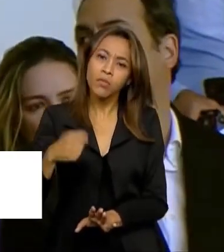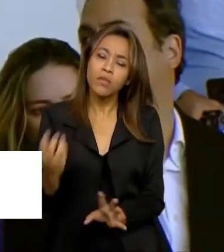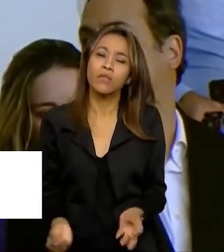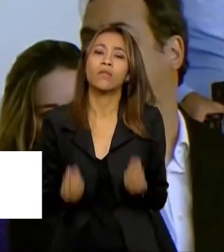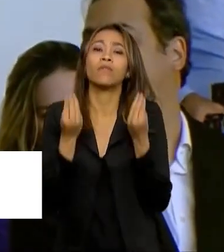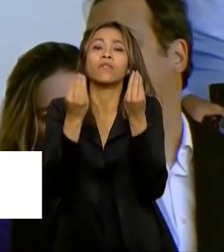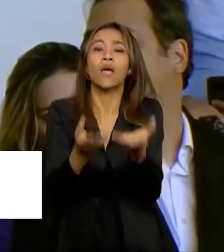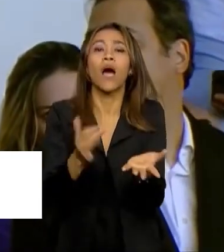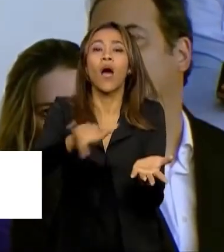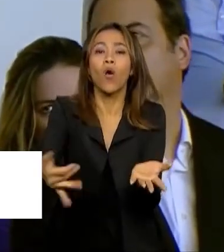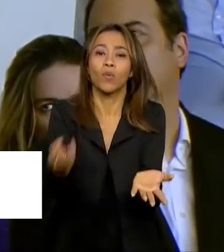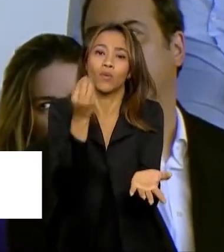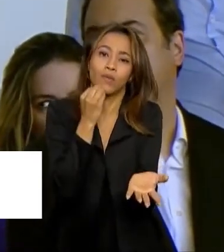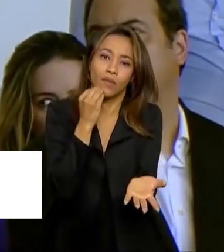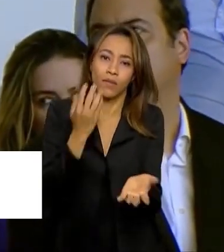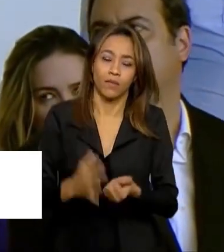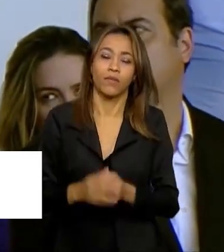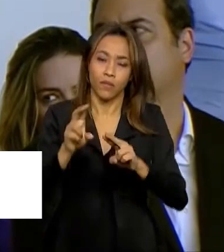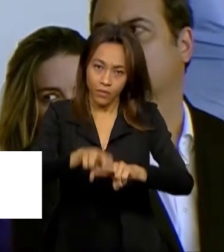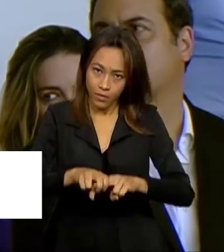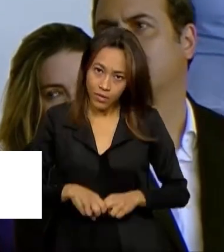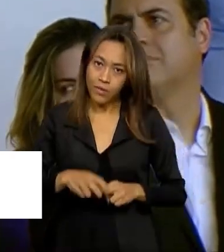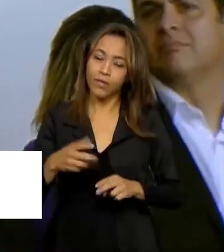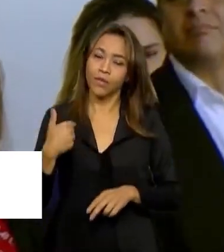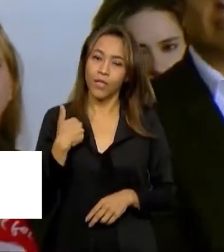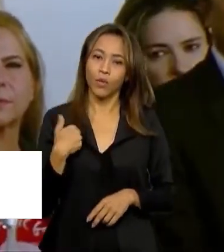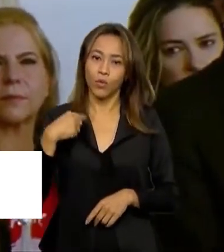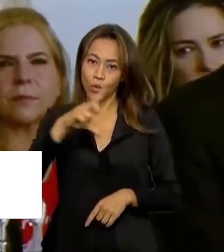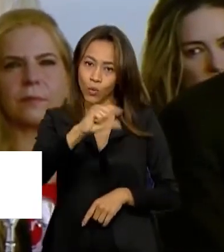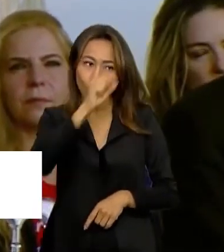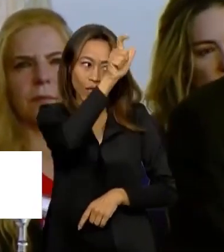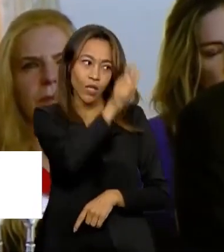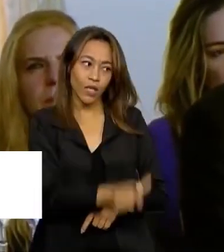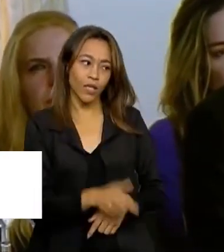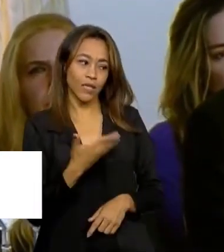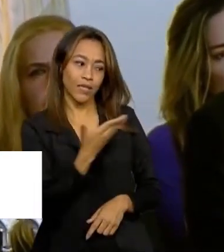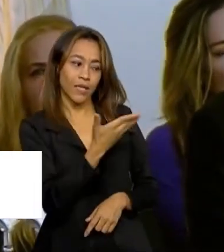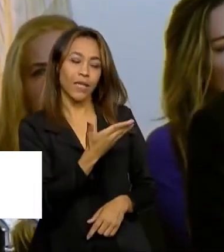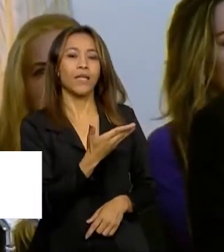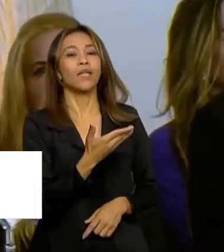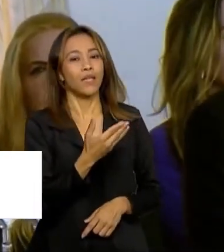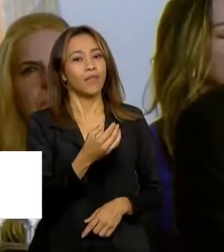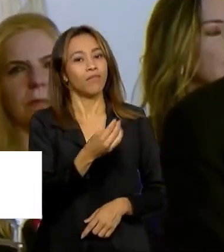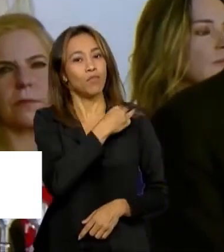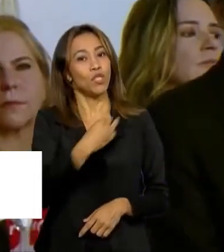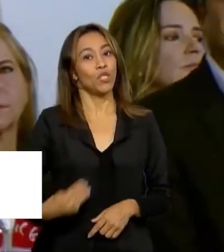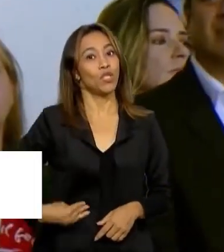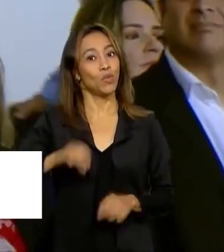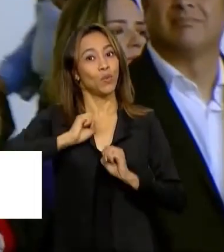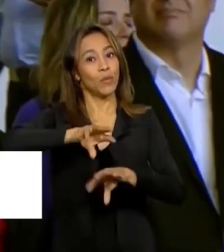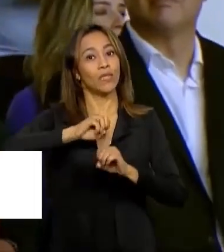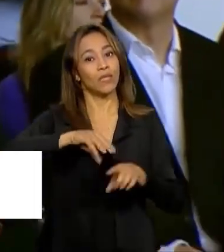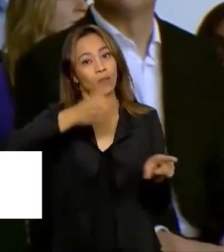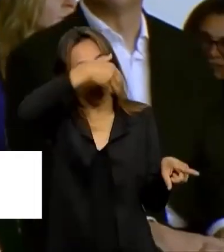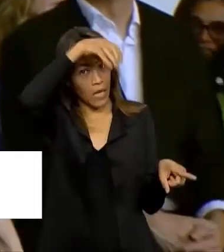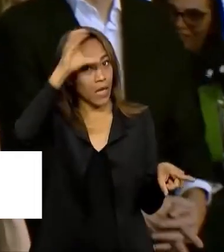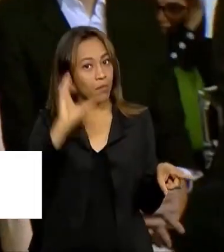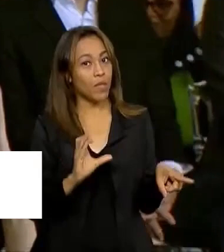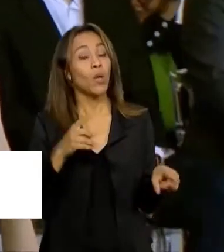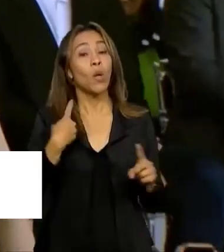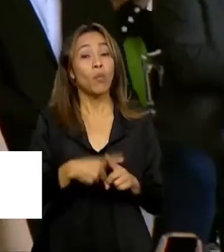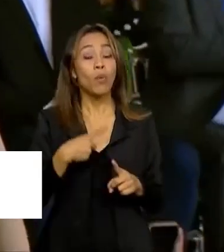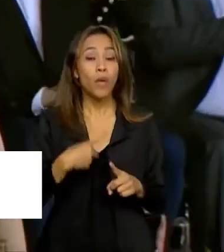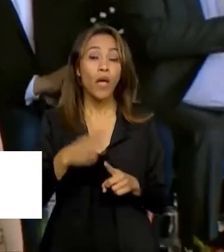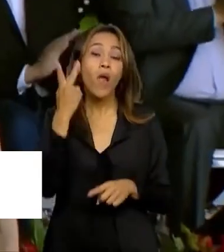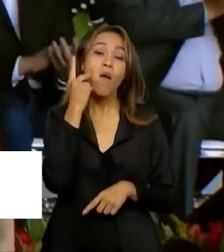oportunidade? É por isso que eu escolhi o Camilo Santana para ser ministro da Educação, porque o Ceará tem